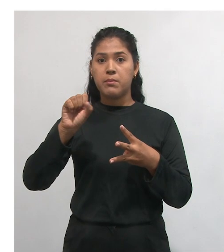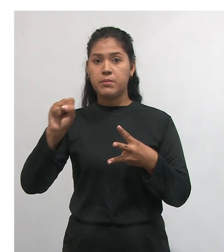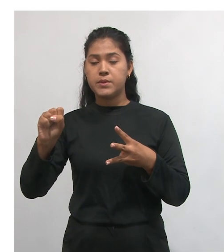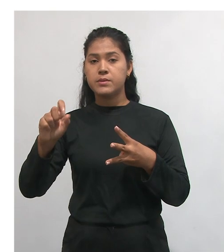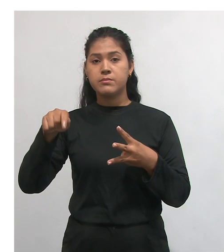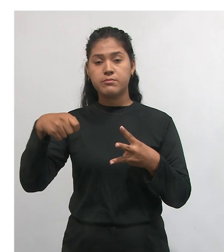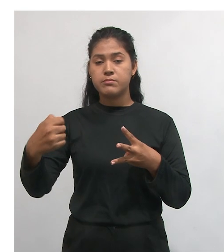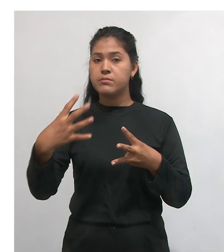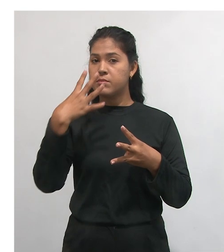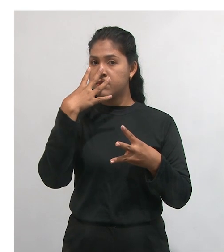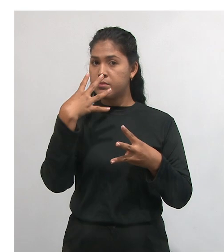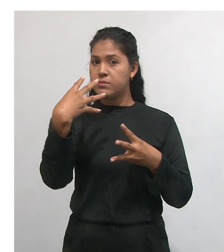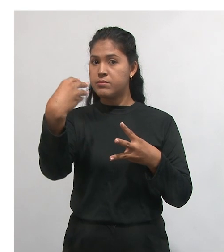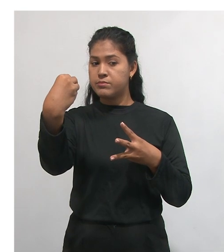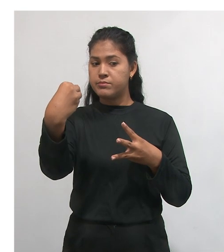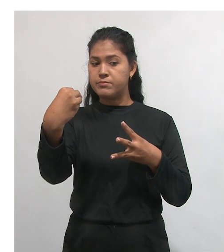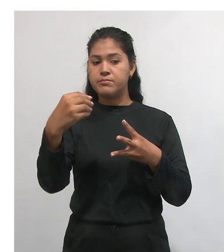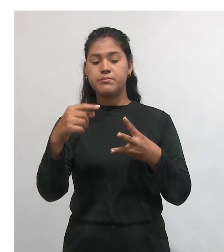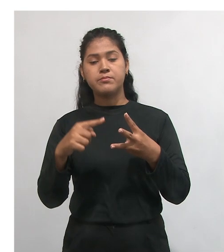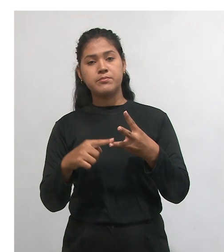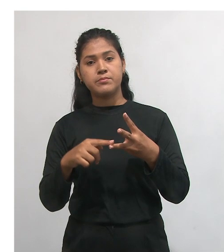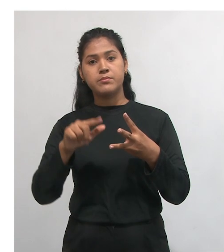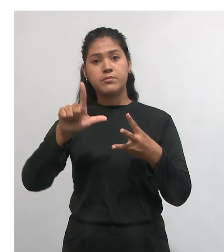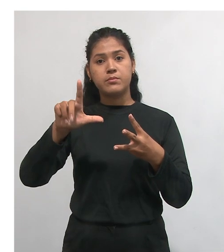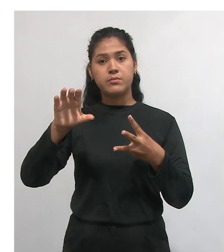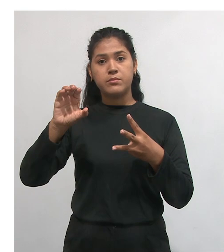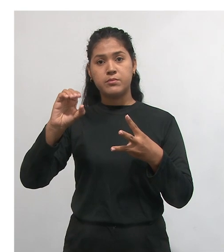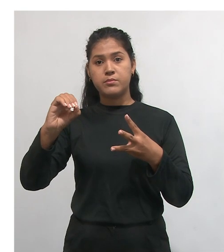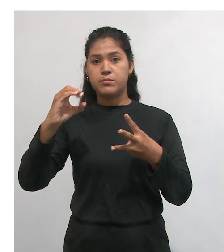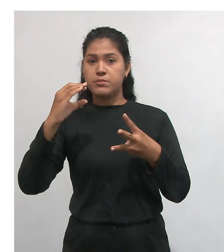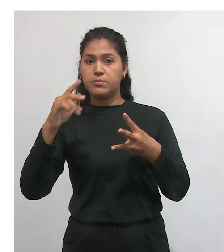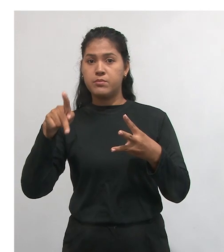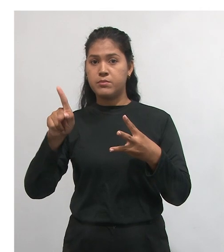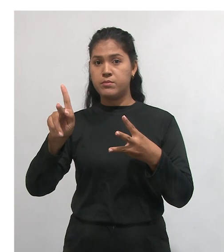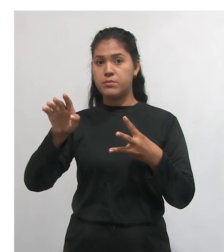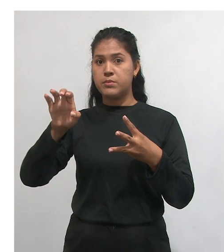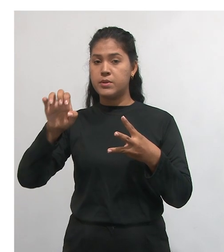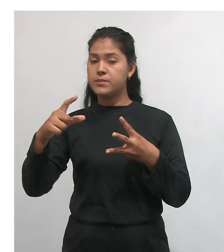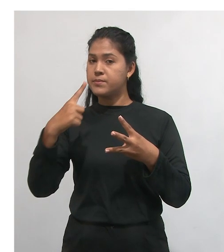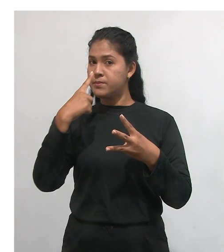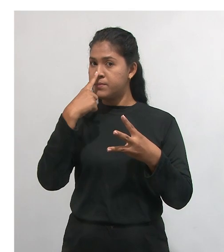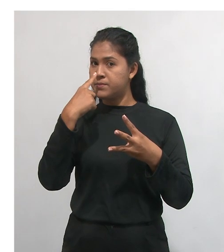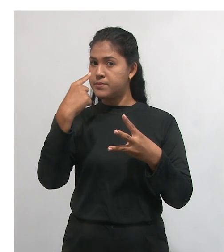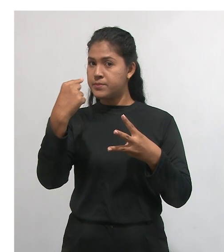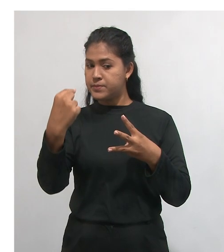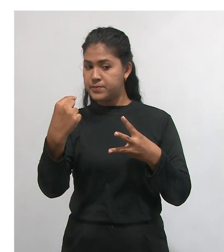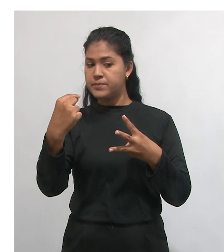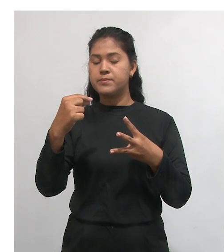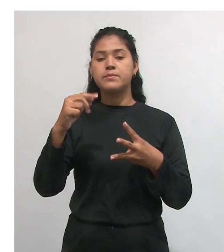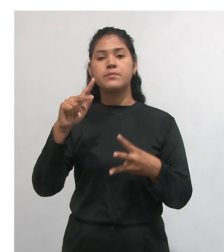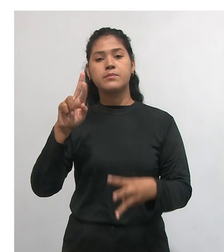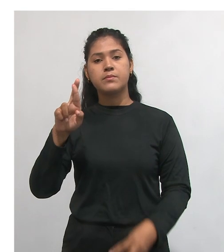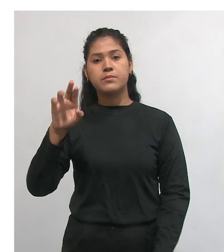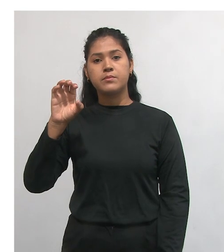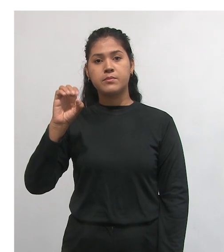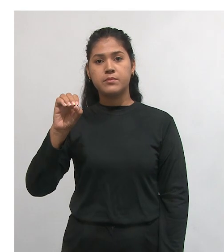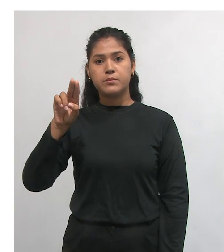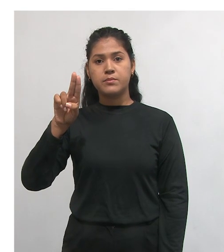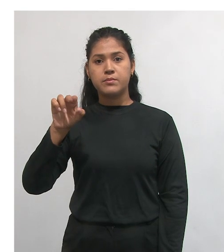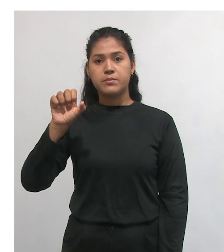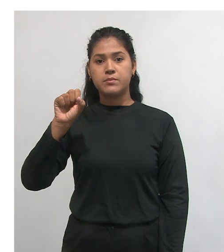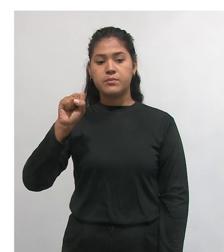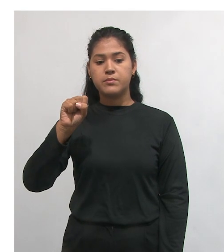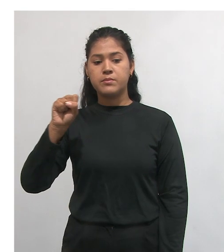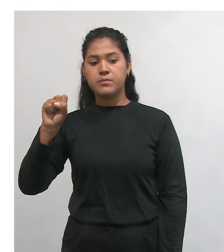para que as características que cada um desses filósofos teóricos apresentaram como condição